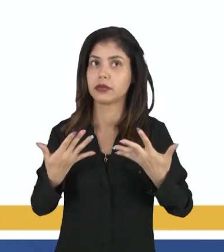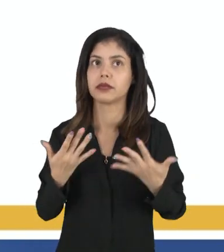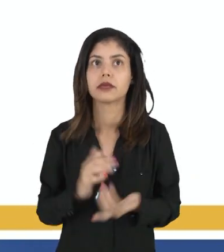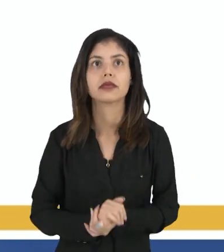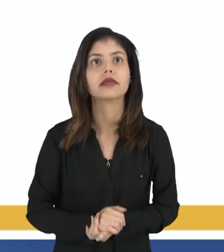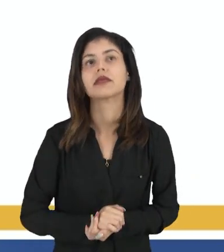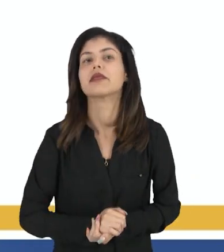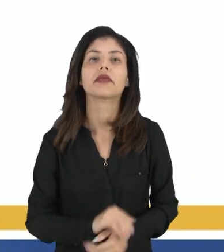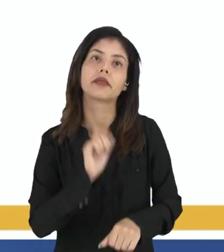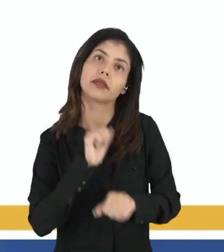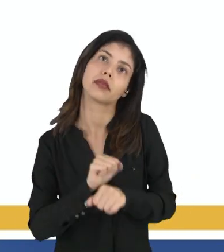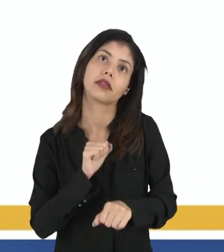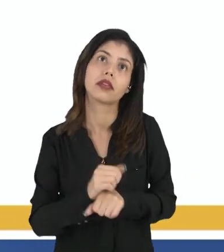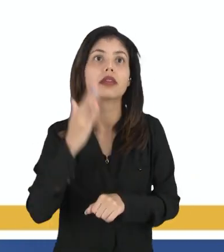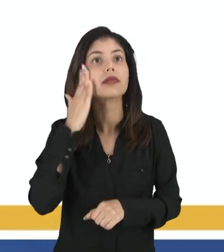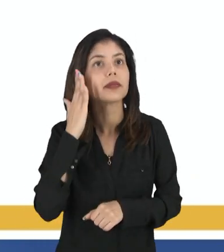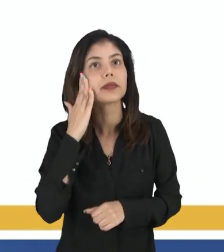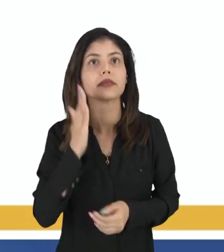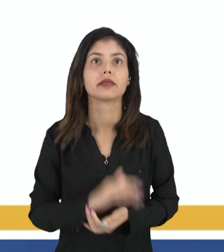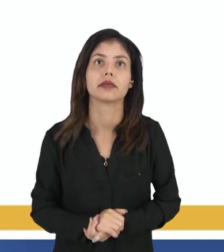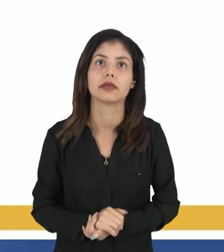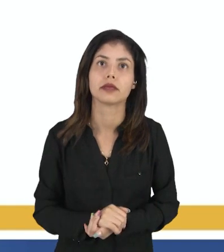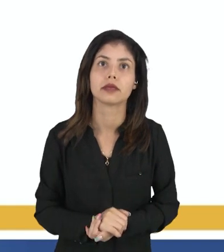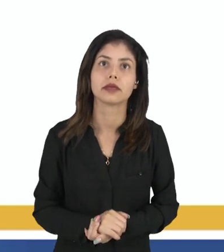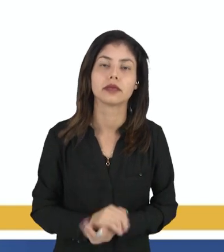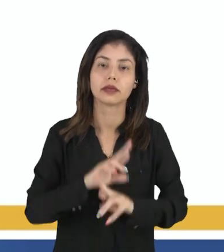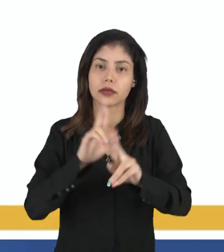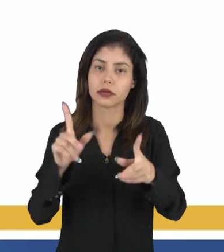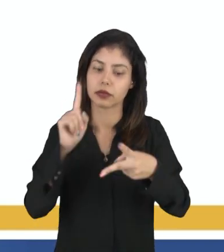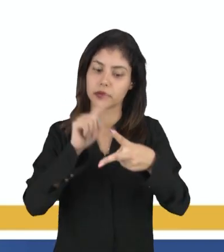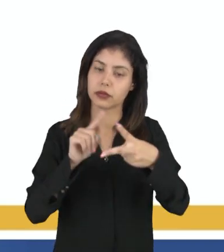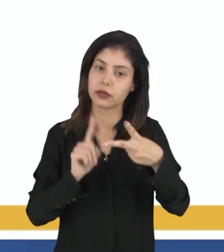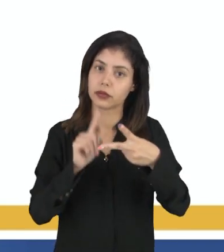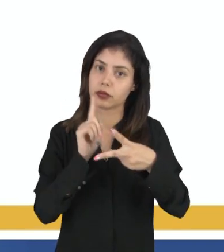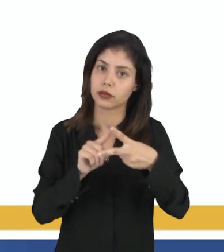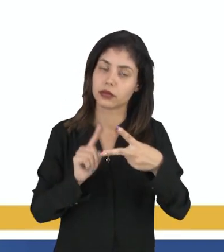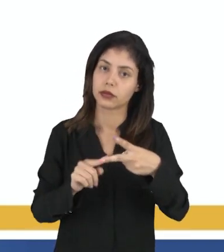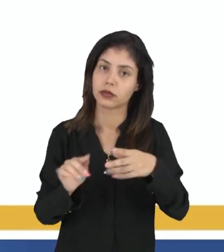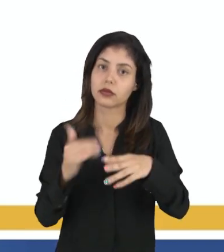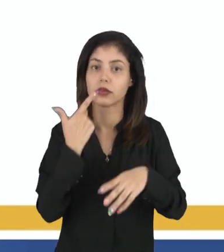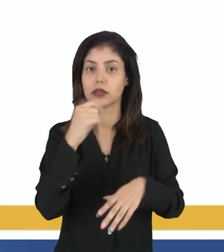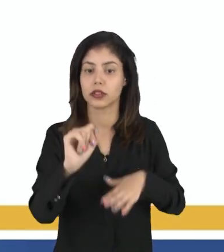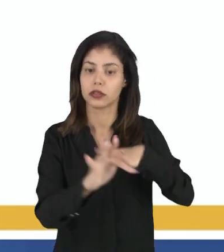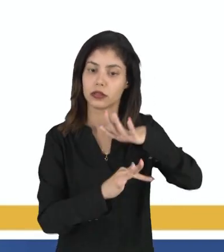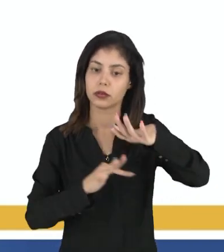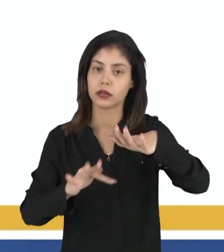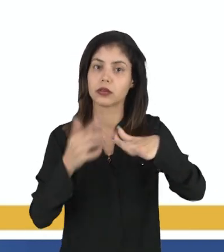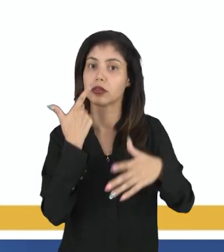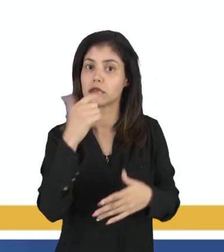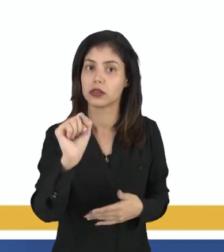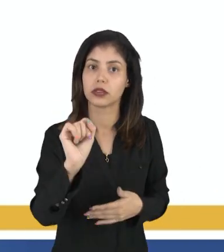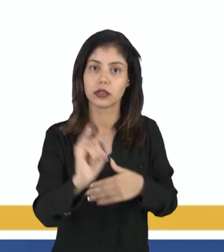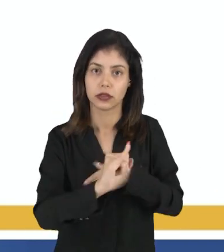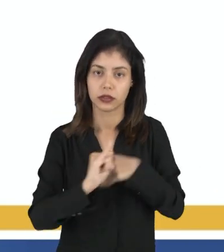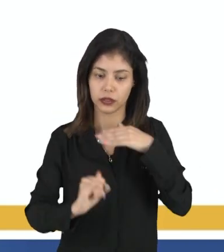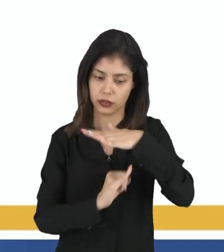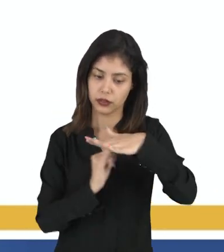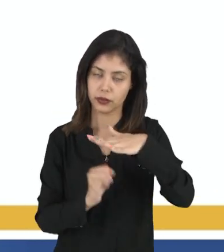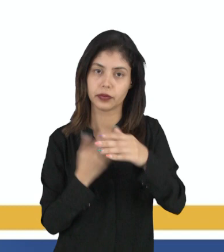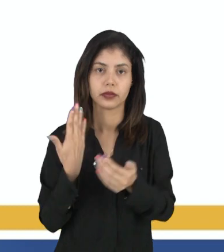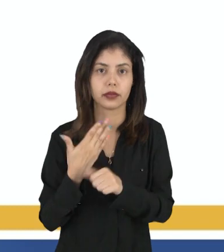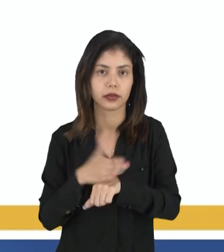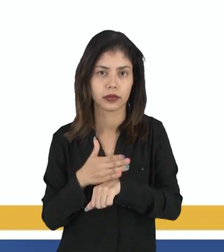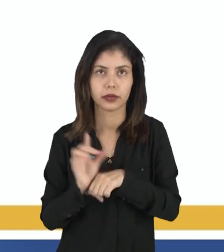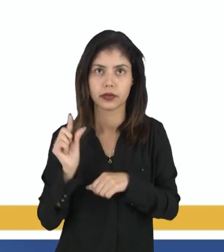espontânea. Espero que vocês tenham entendido a diferença entre linguagem formal e linguagem informal, para que a gente possa exercitar